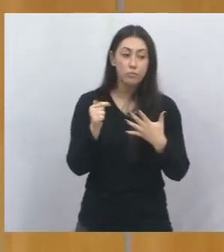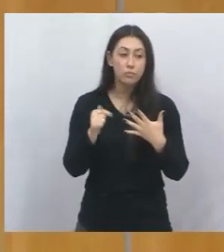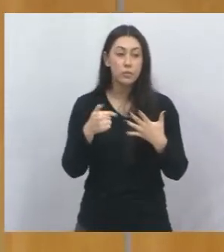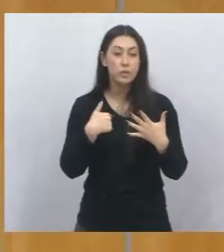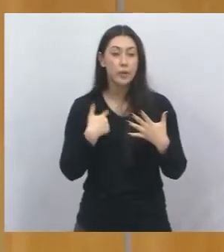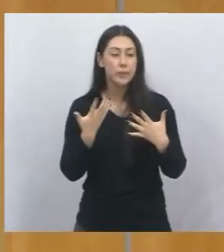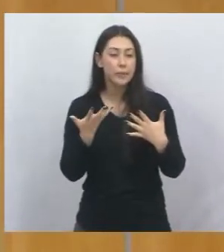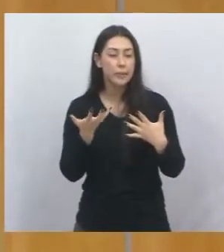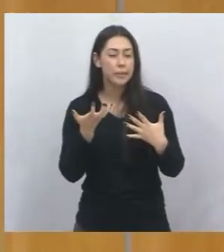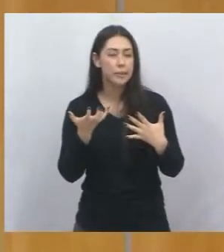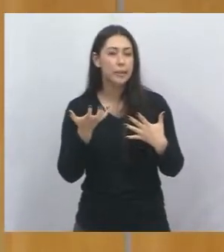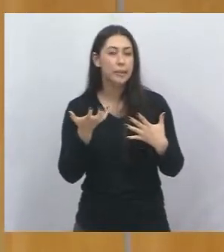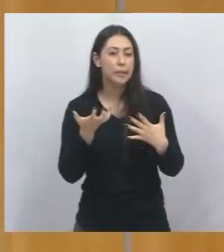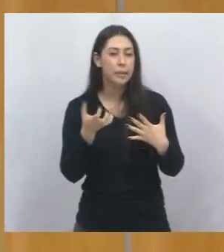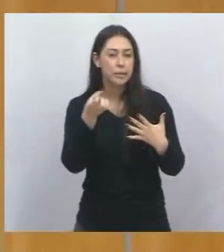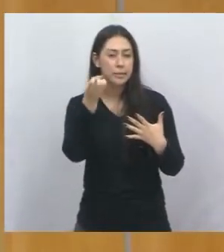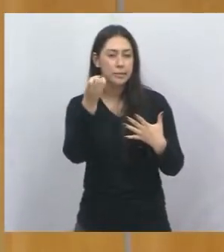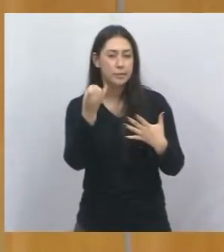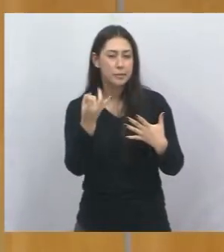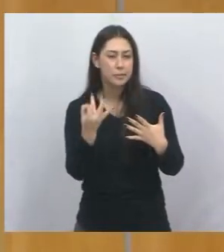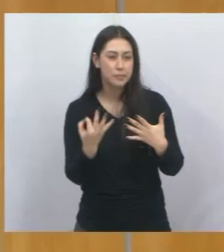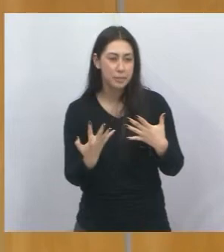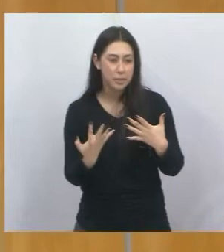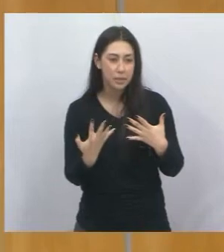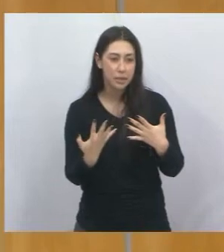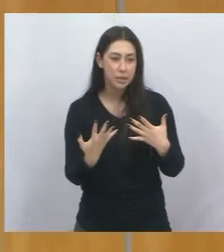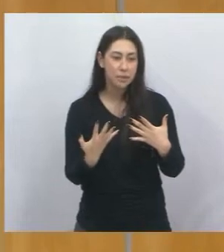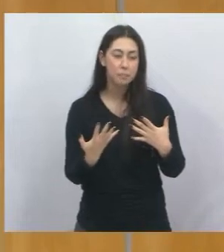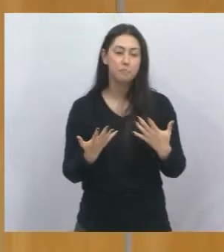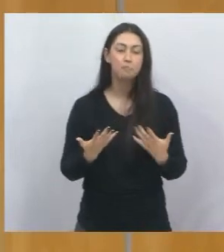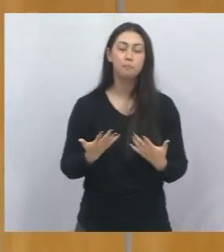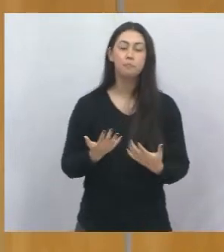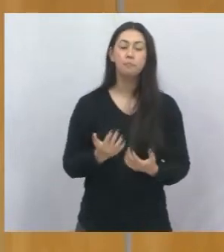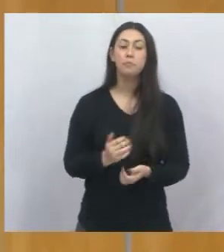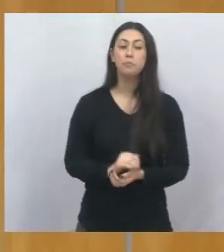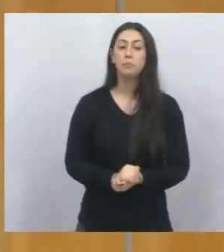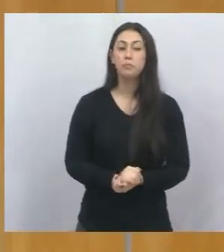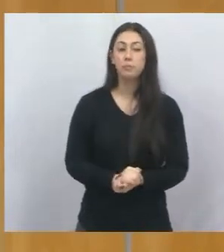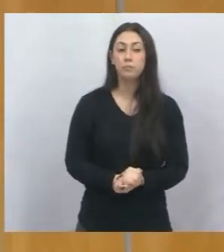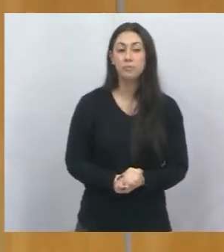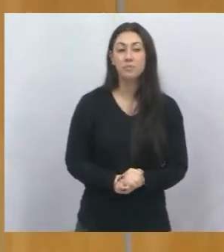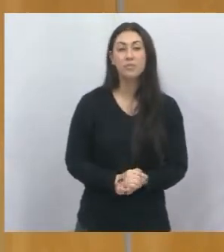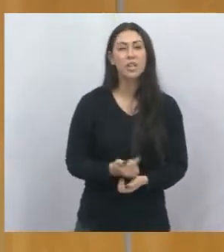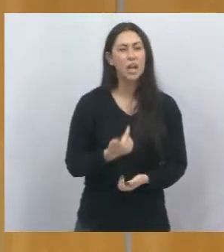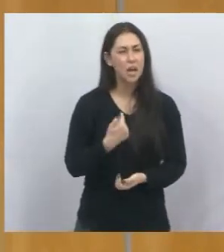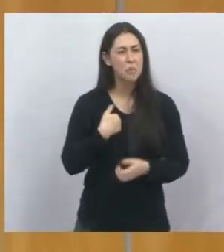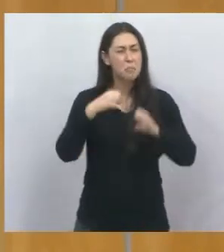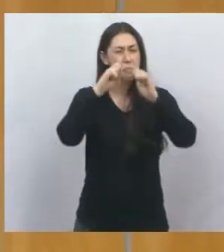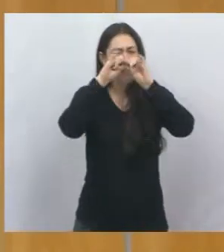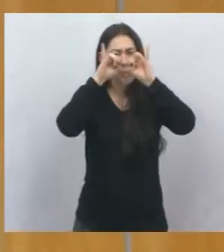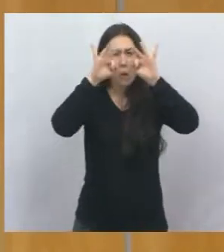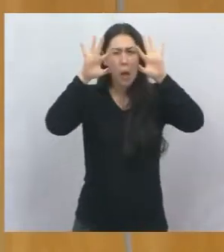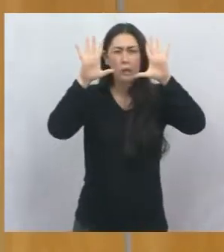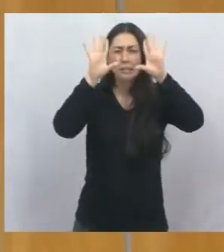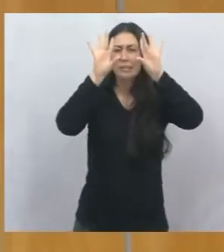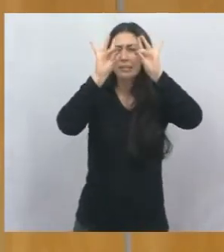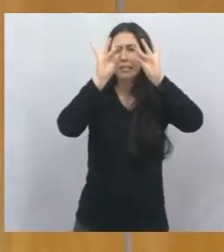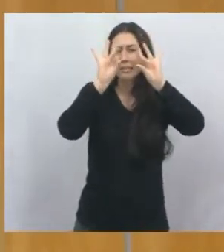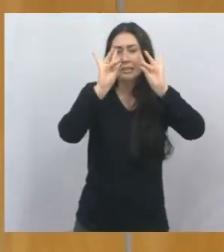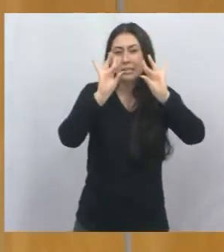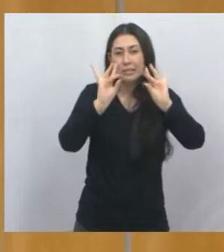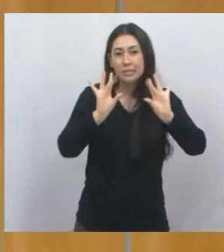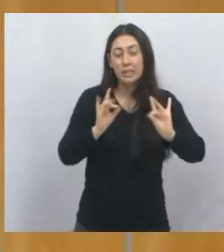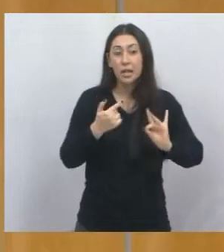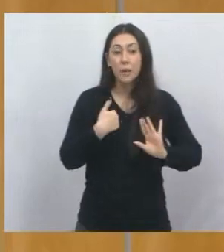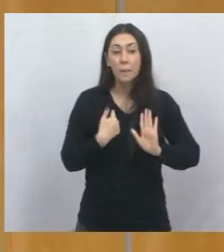que eu gostaria aqui de levantar, eu, com muita clareza e com muitos detalhes,